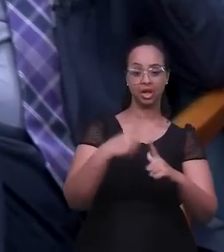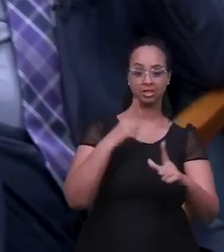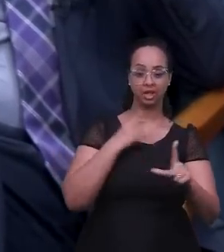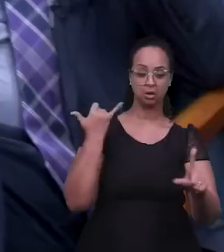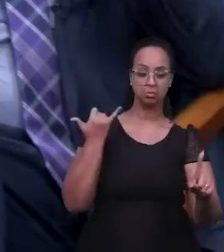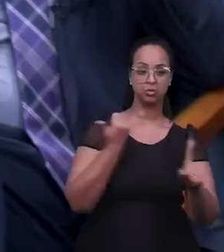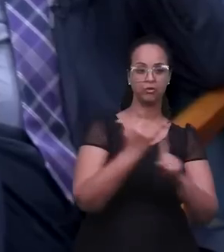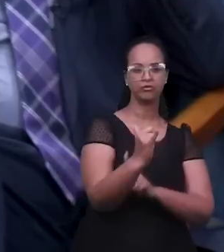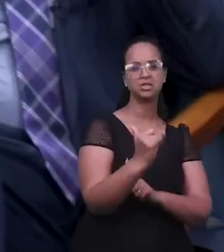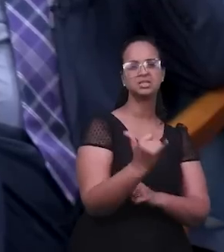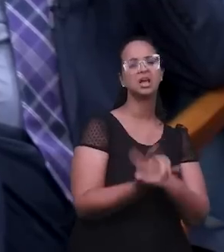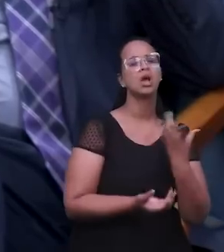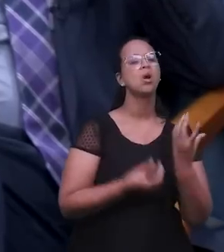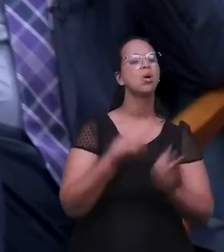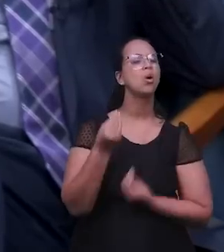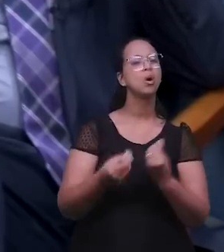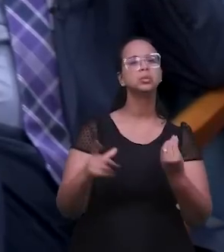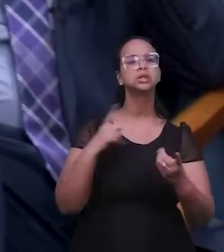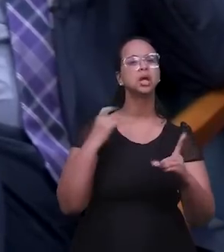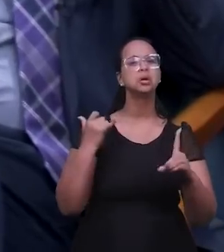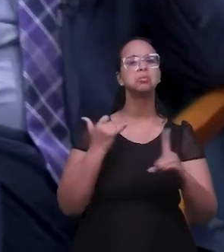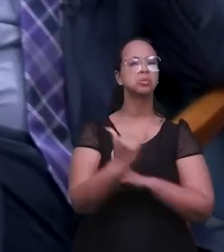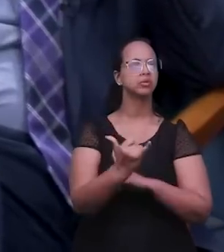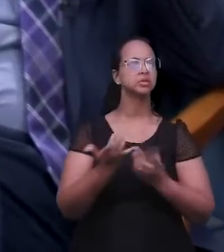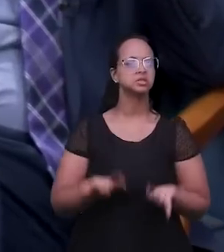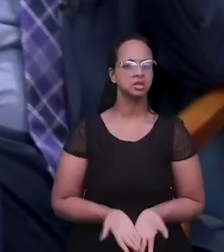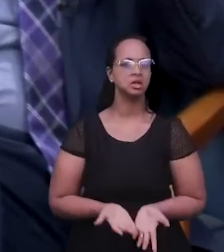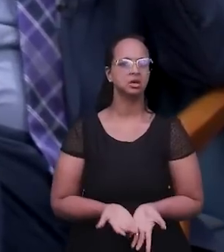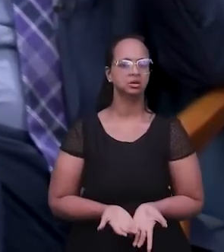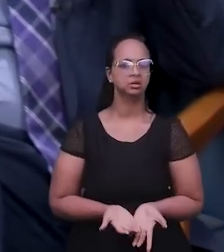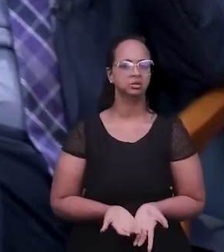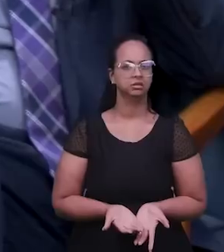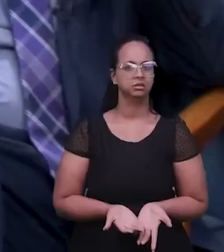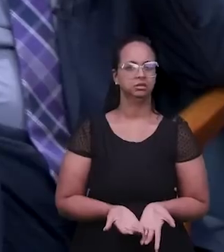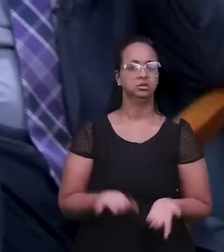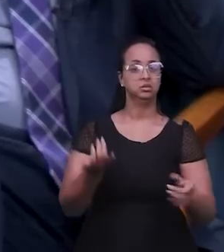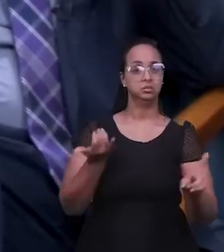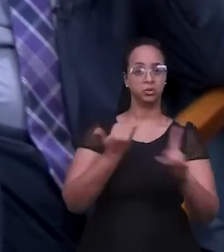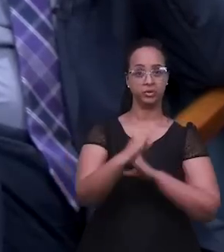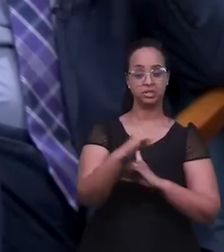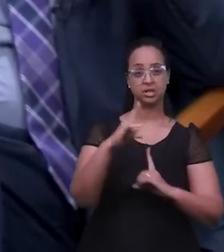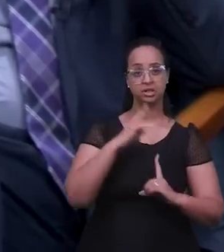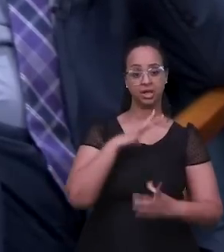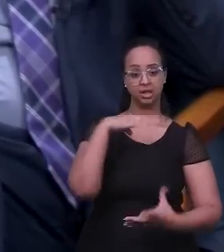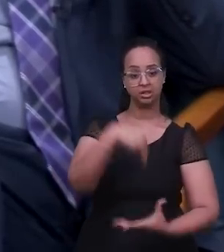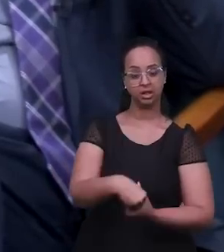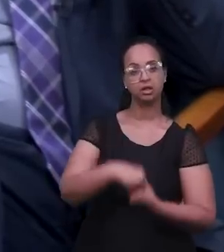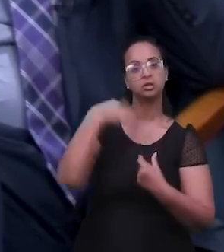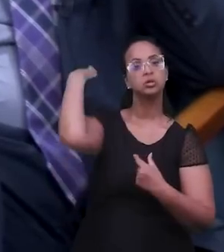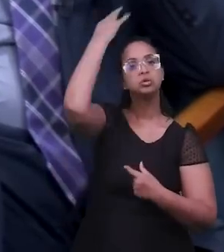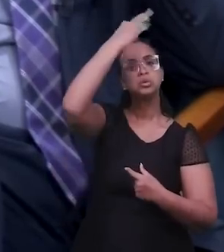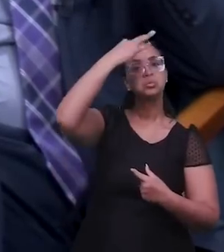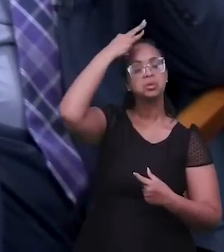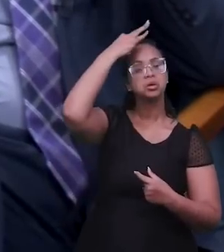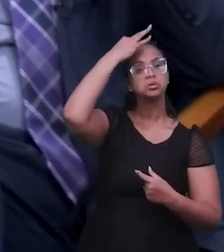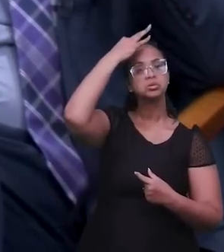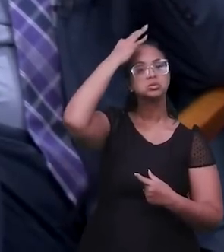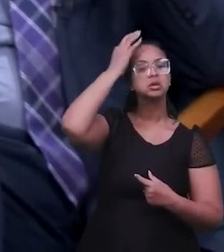O qual te foi dado por profecia. De onde vem a profecia? A profecia vem